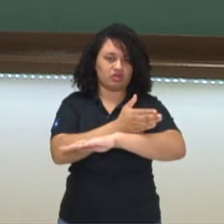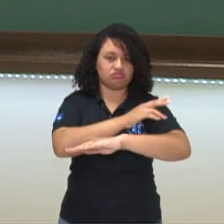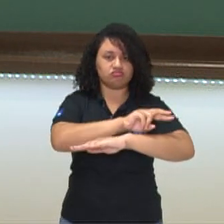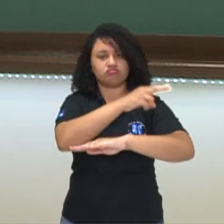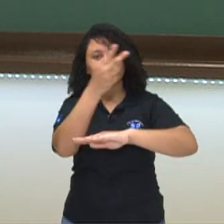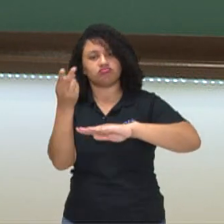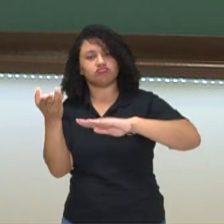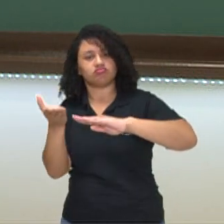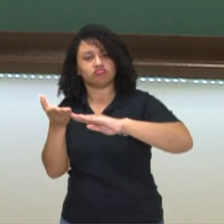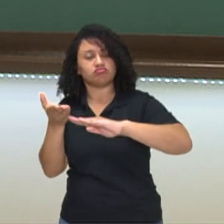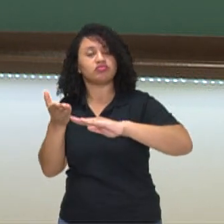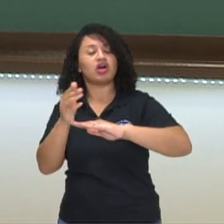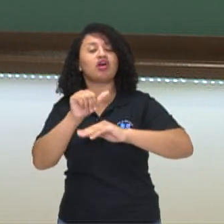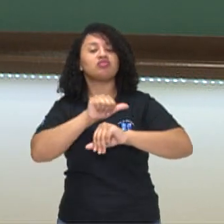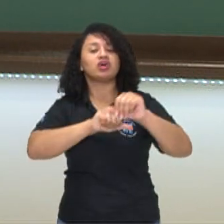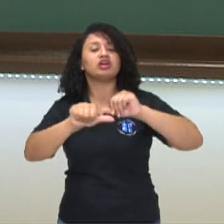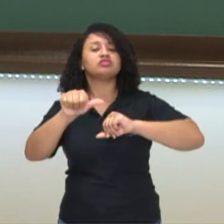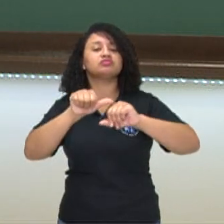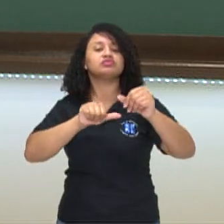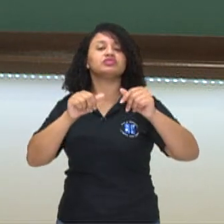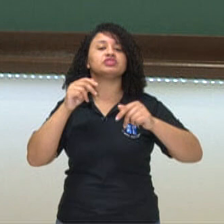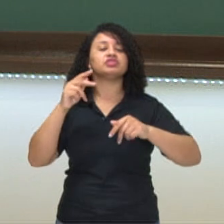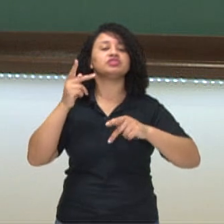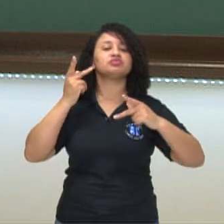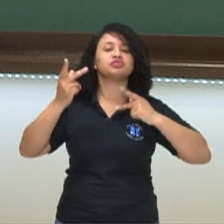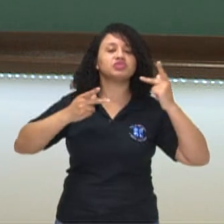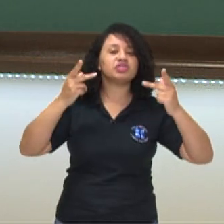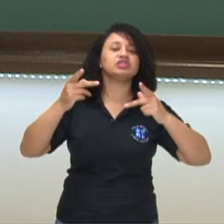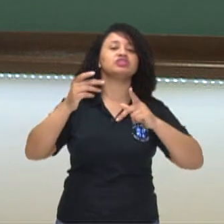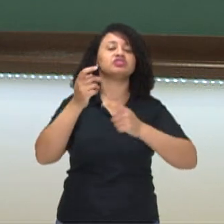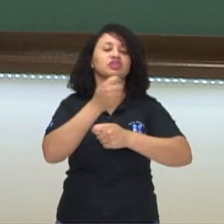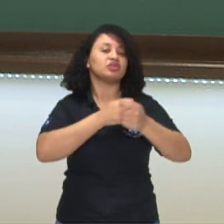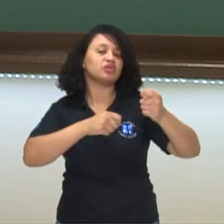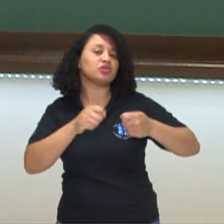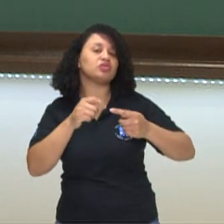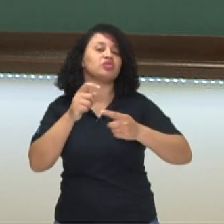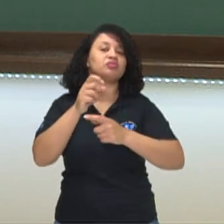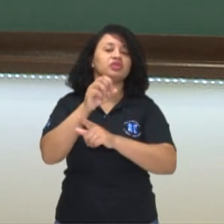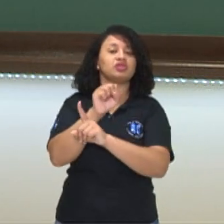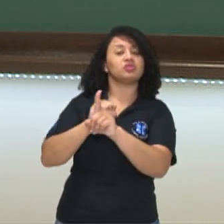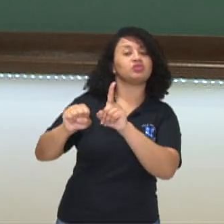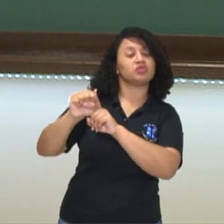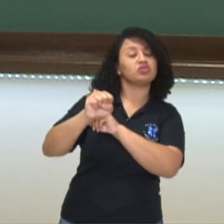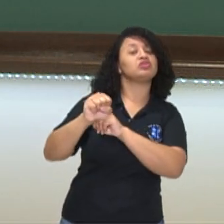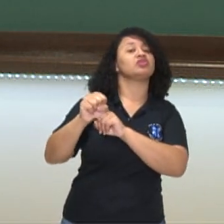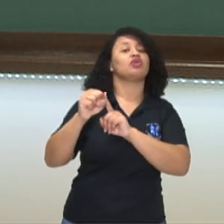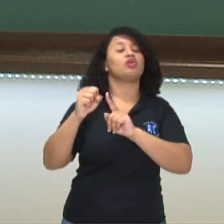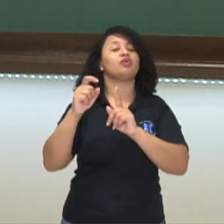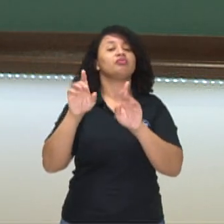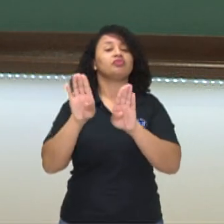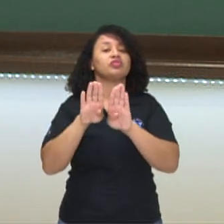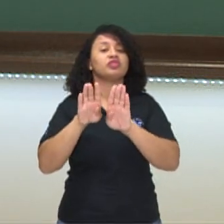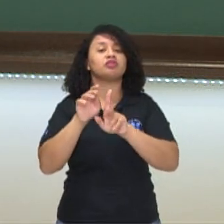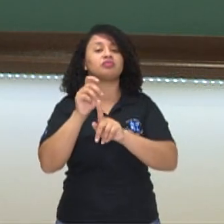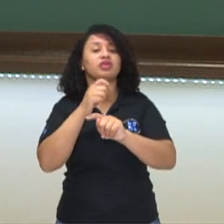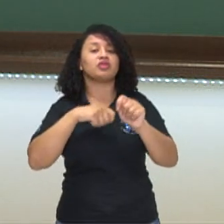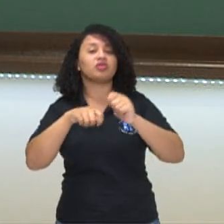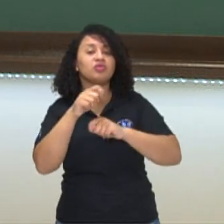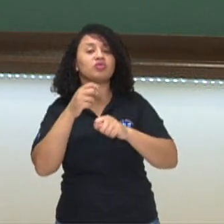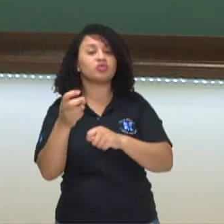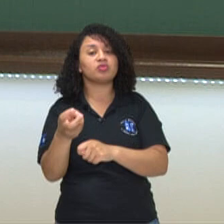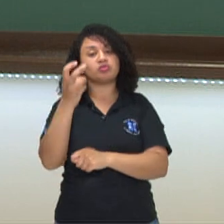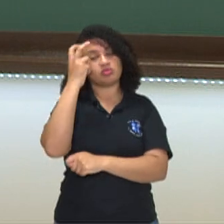de transformações políticas, econômicas, sociais, culturais ocorrendo aí no fim da Idade Média, no início da